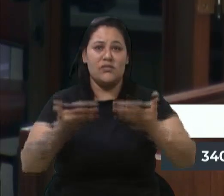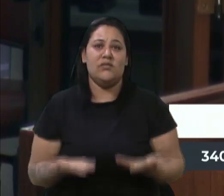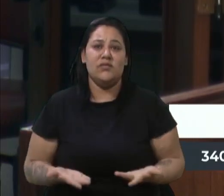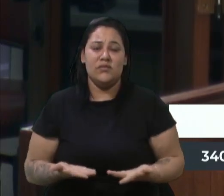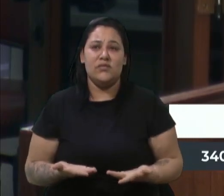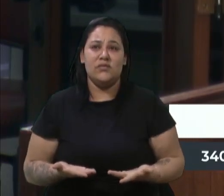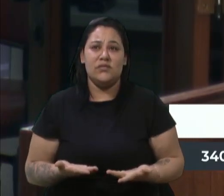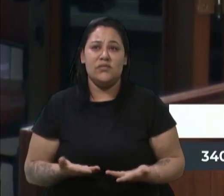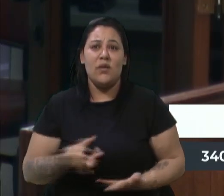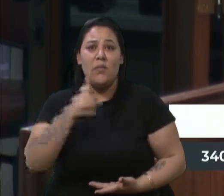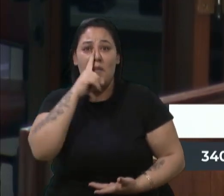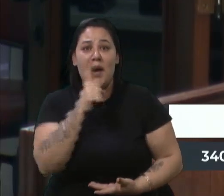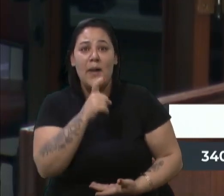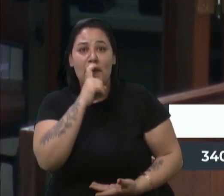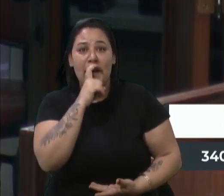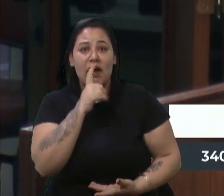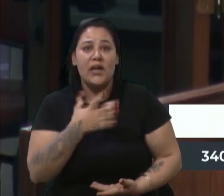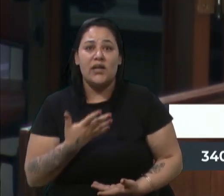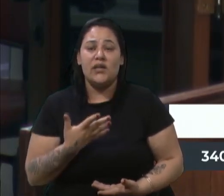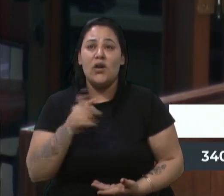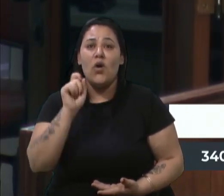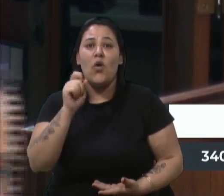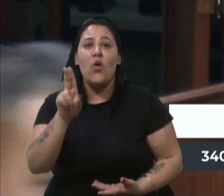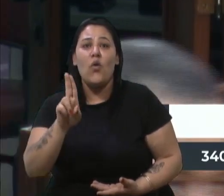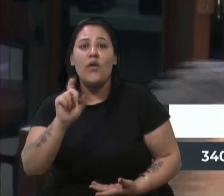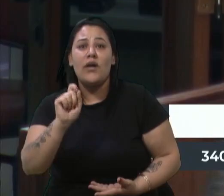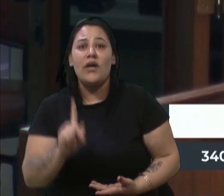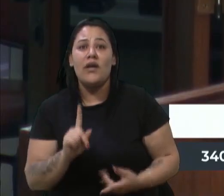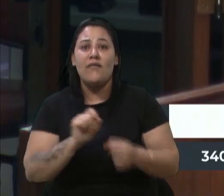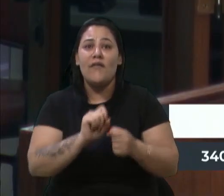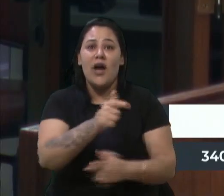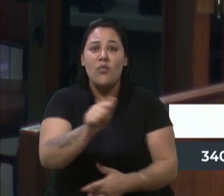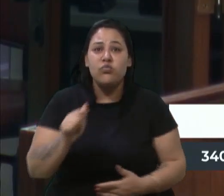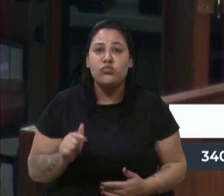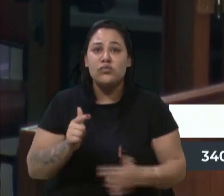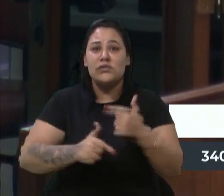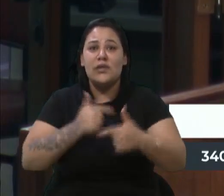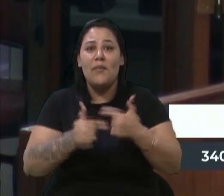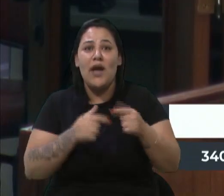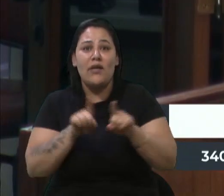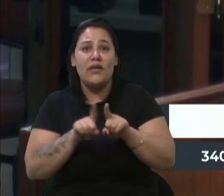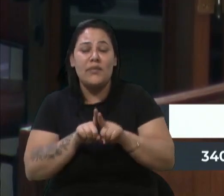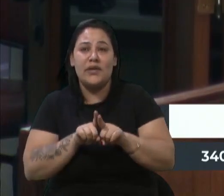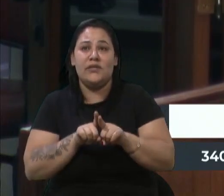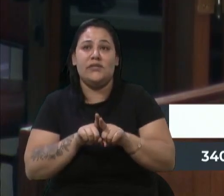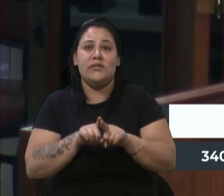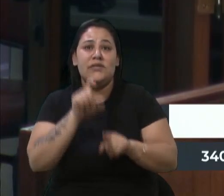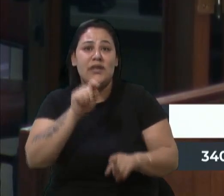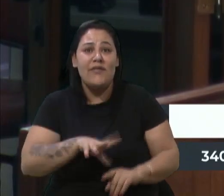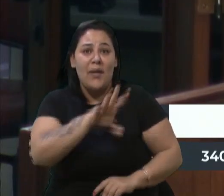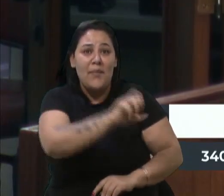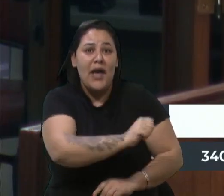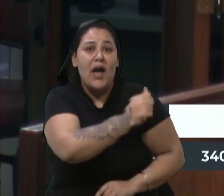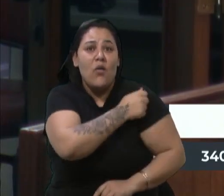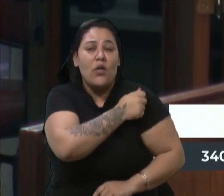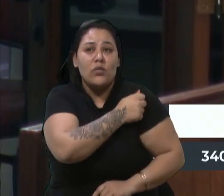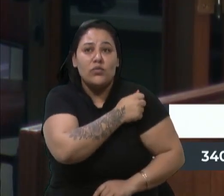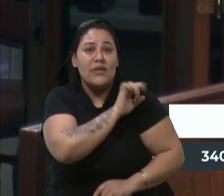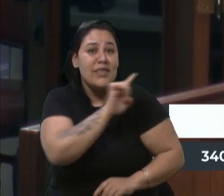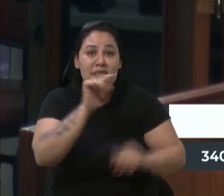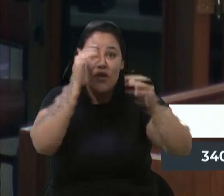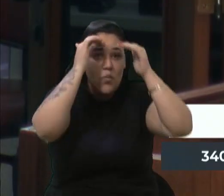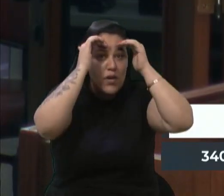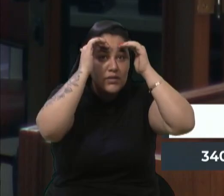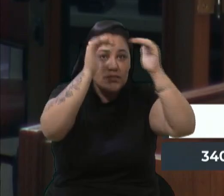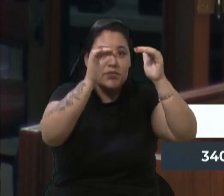dos pais, ou de quem faz um outro serviço, ou de quem vai buscar este aluno, e não